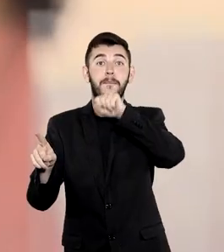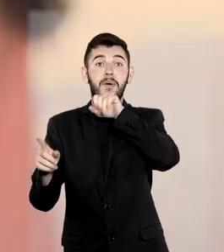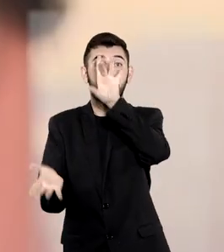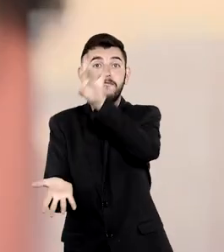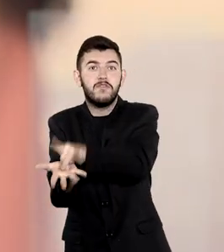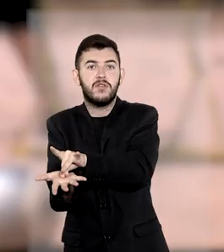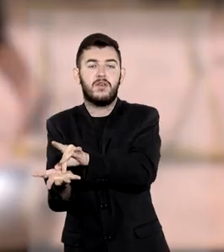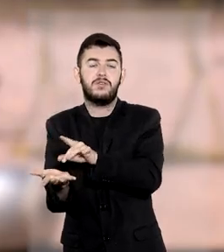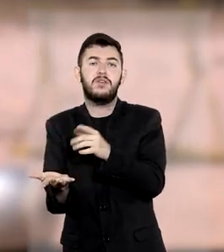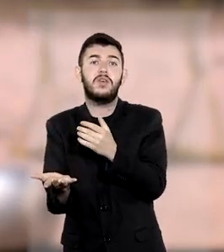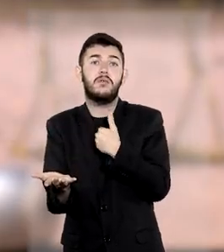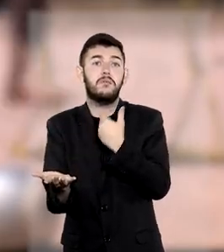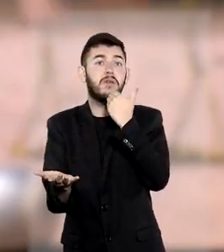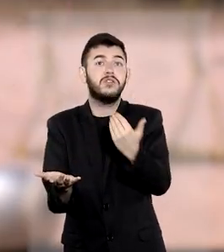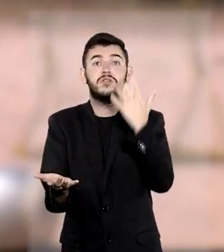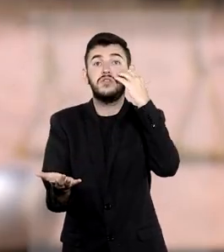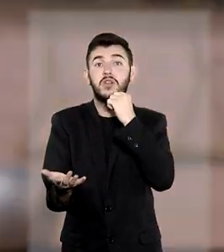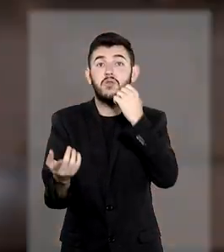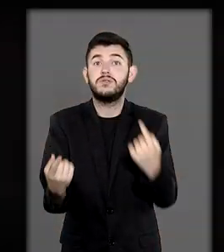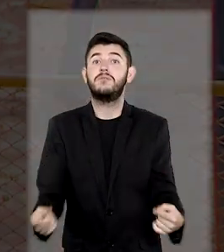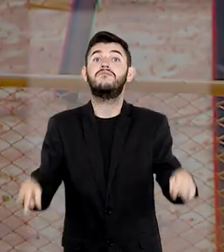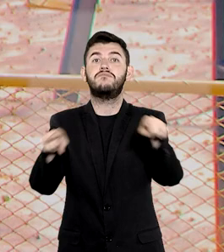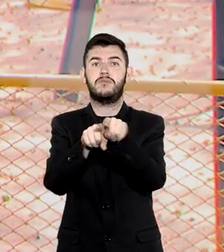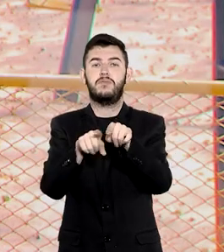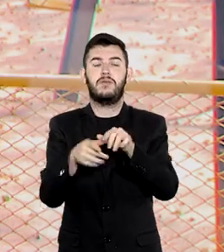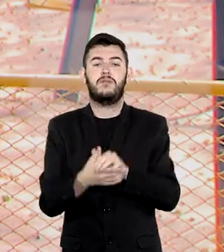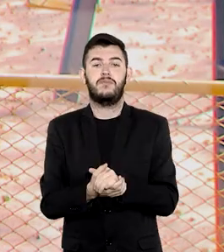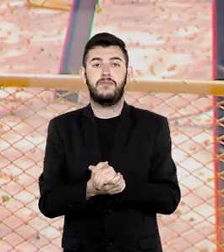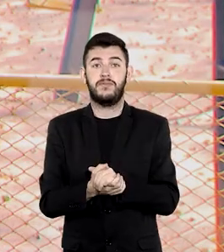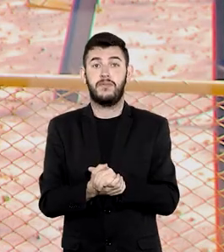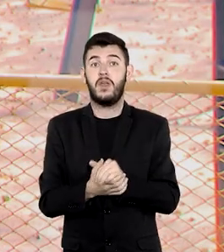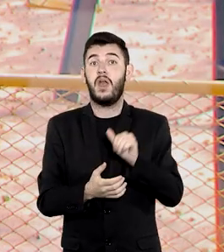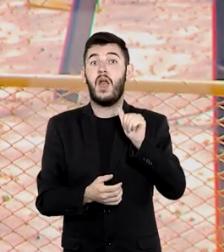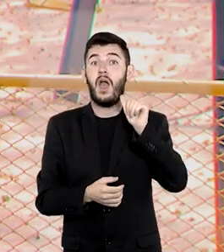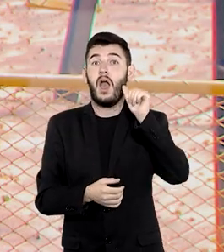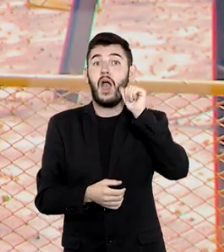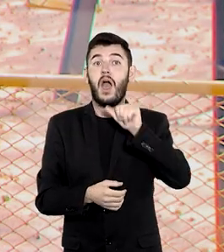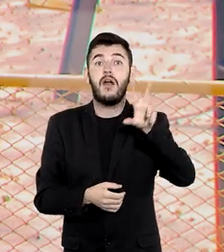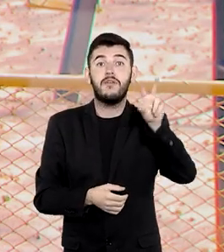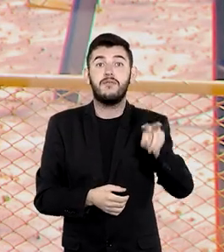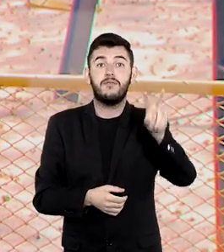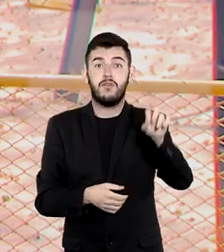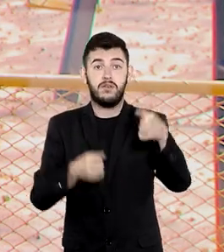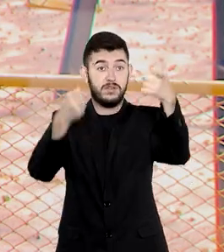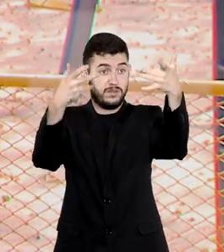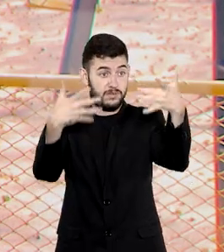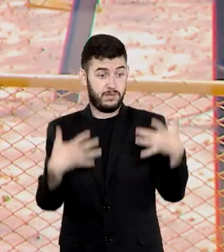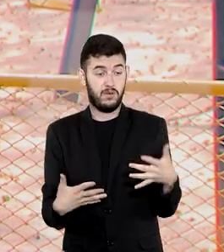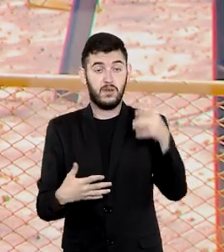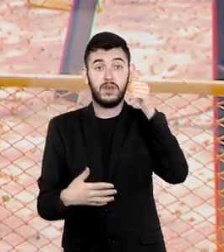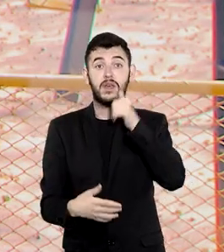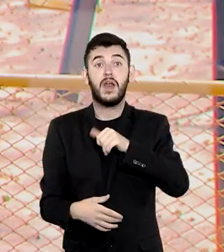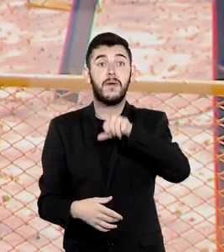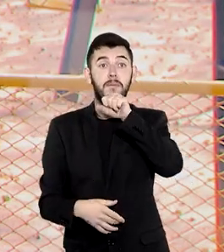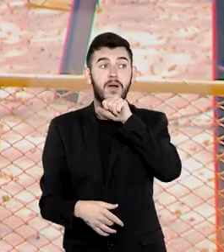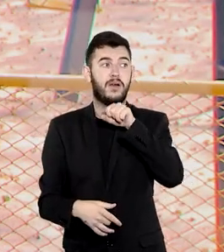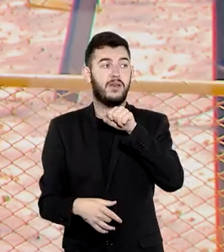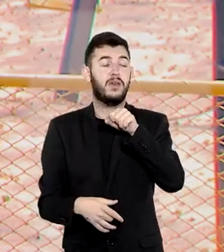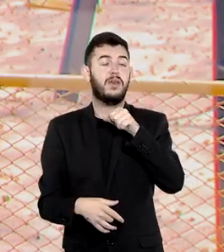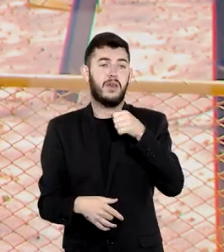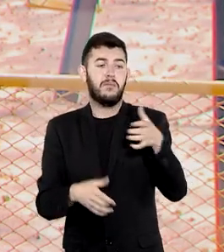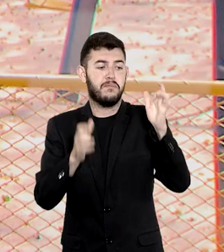biológica, juntamente com o pedido de adoção. De acordo com o processo, a avó paterna alegou que a mãe biológica abandonou a